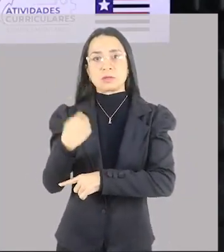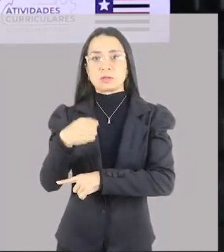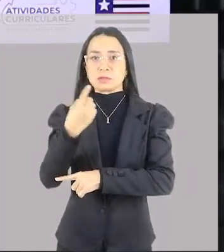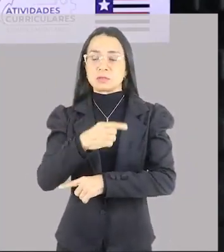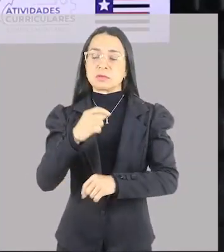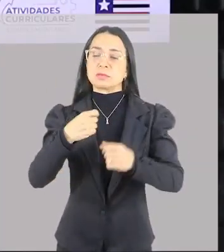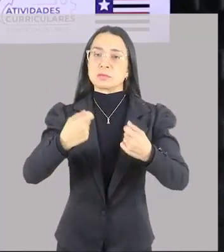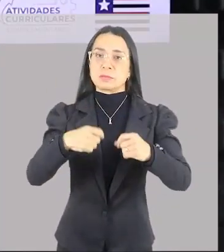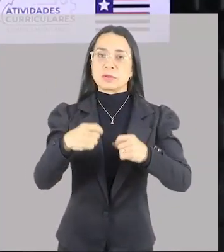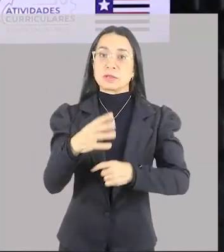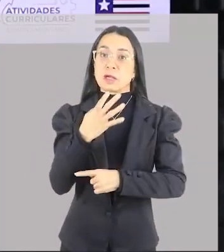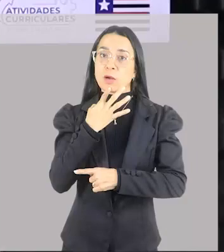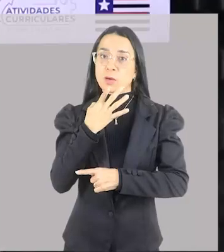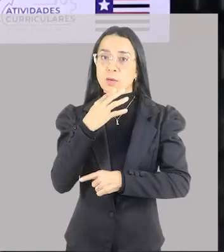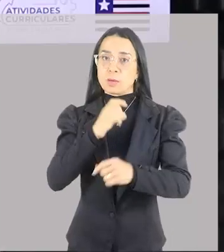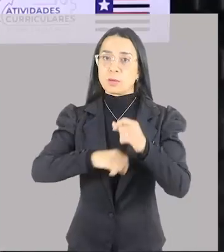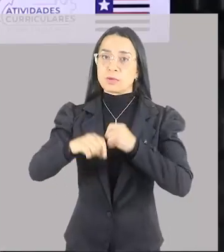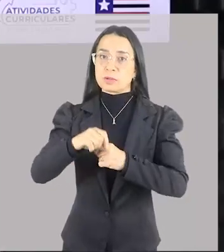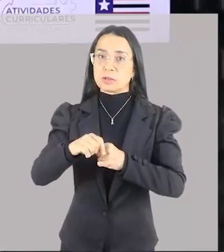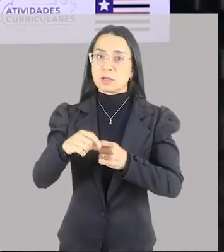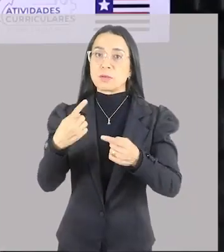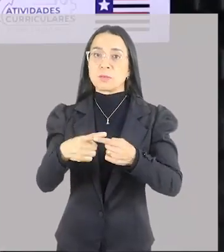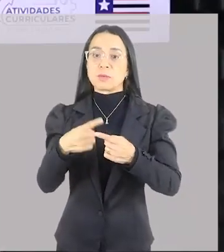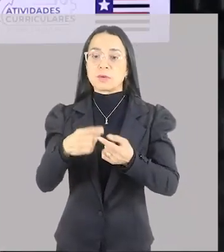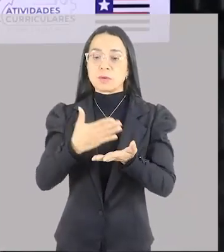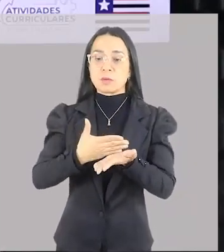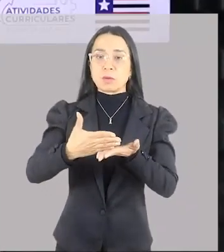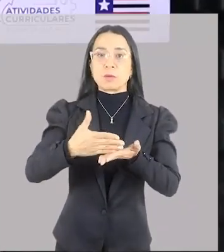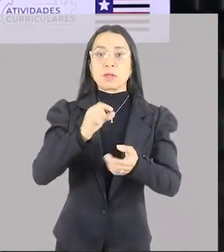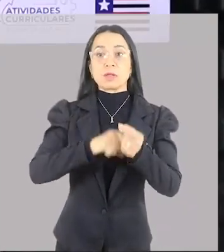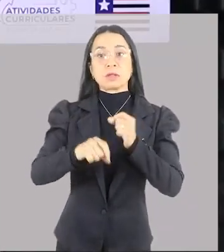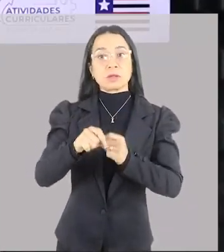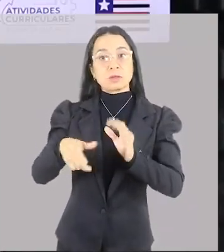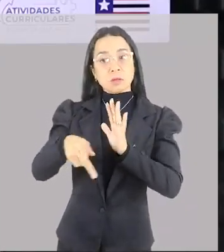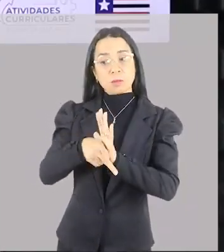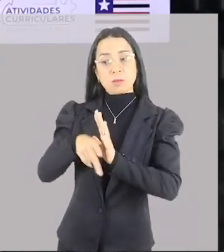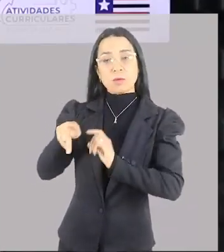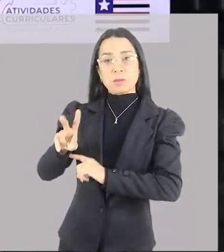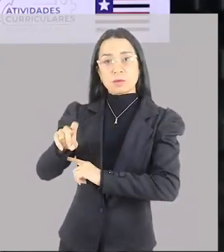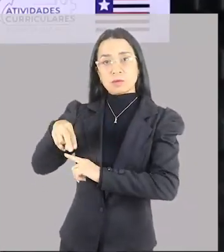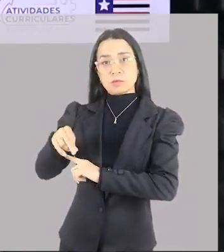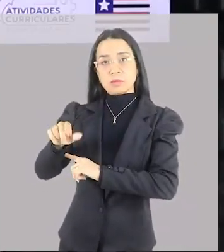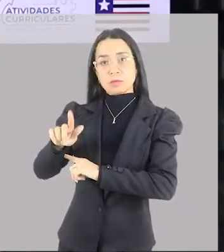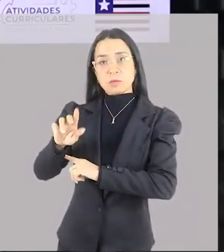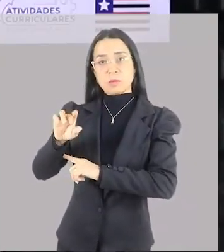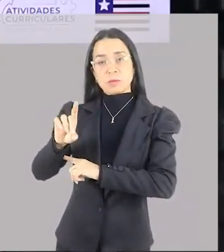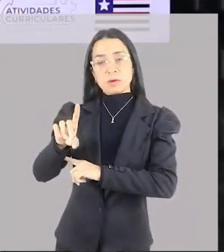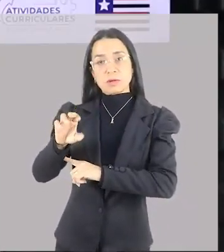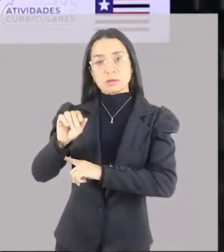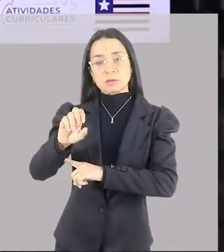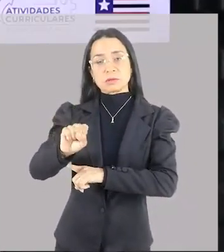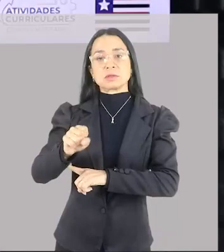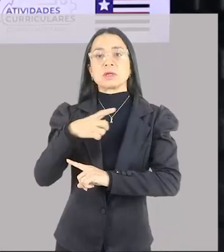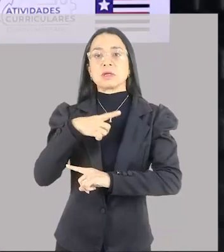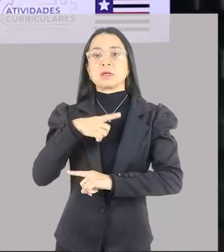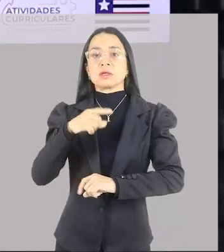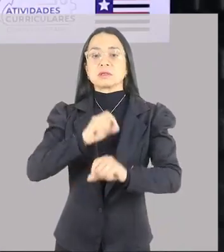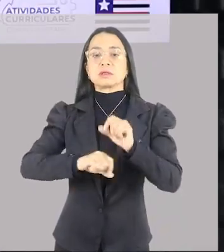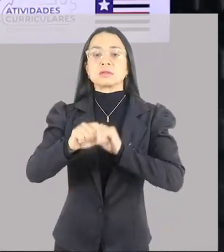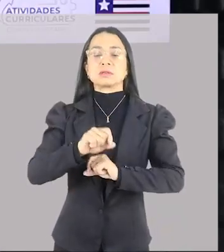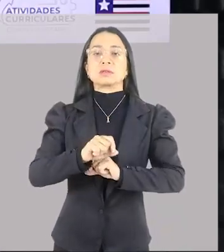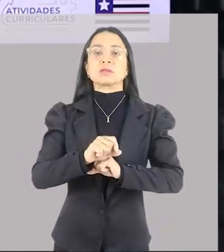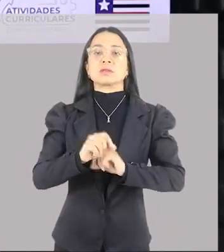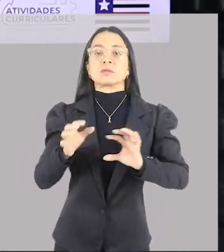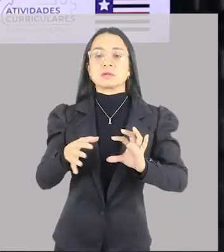a partir delas que nós vamos ter muitas situações associadas ao movimento modernista. E